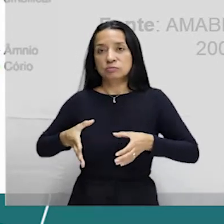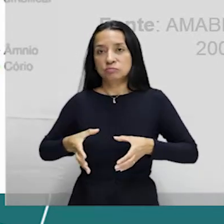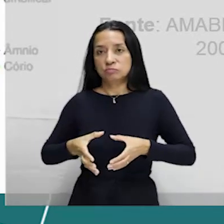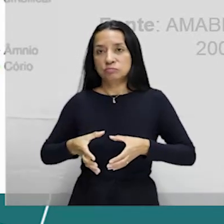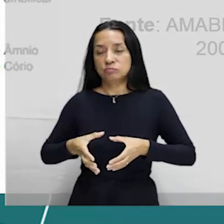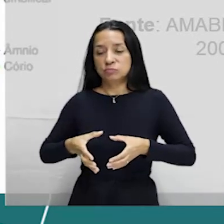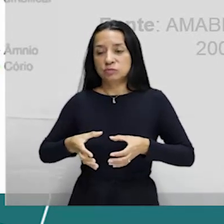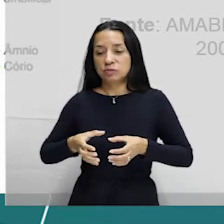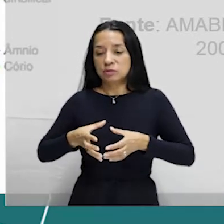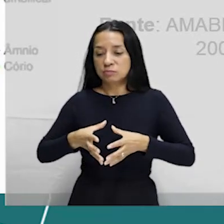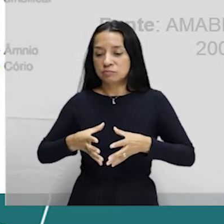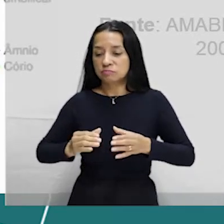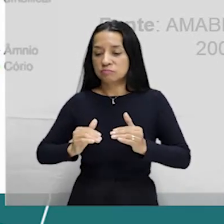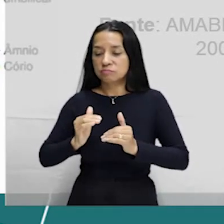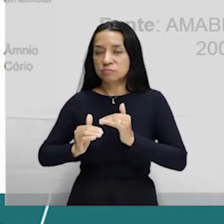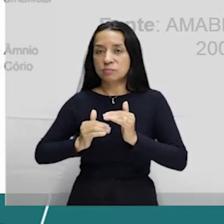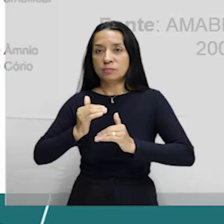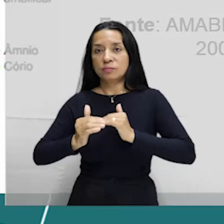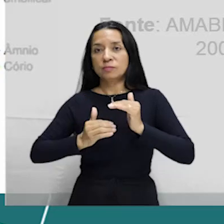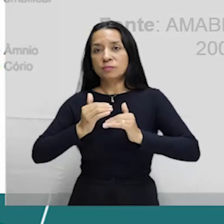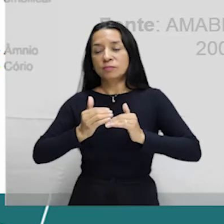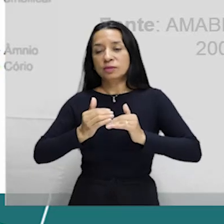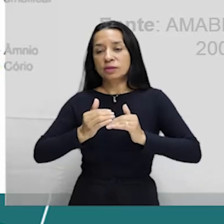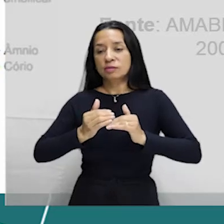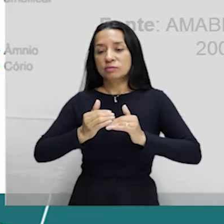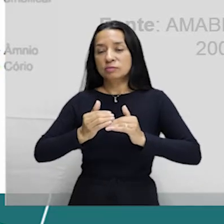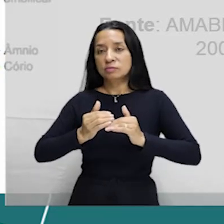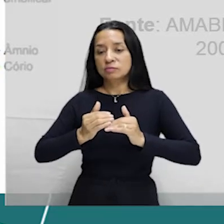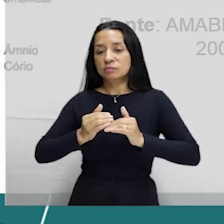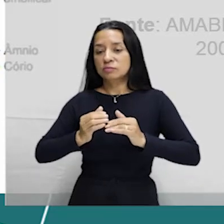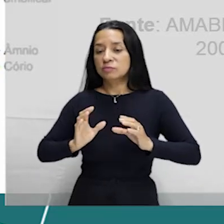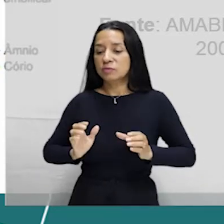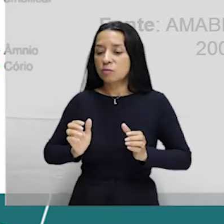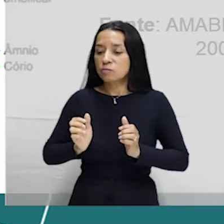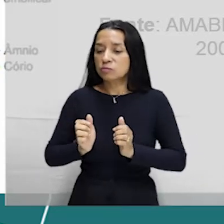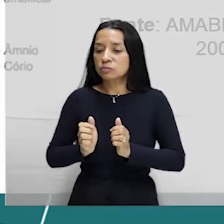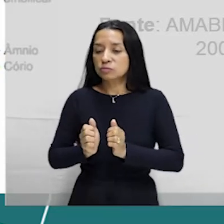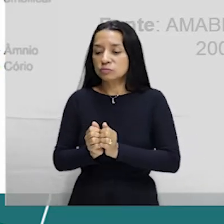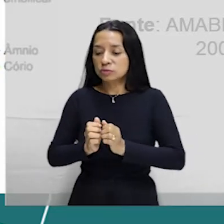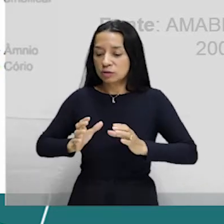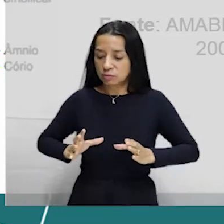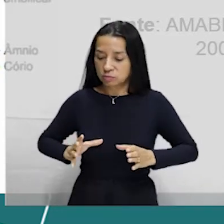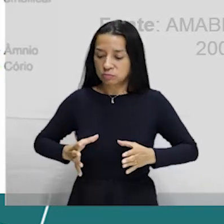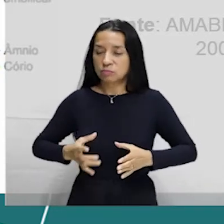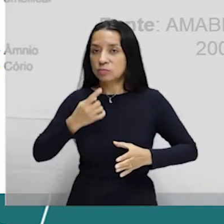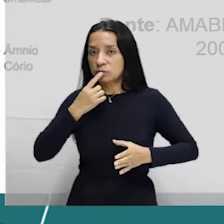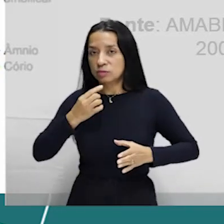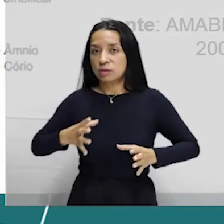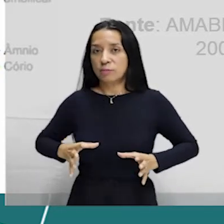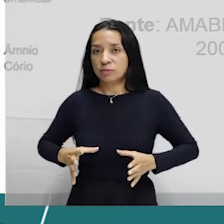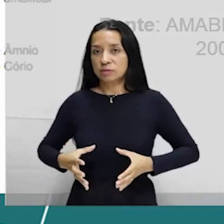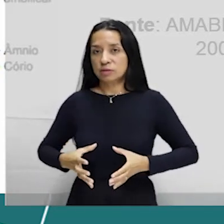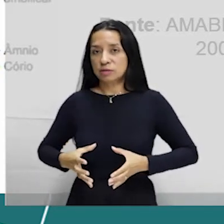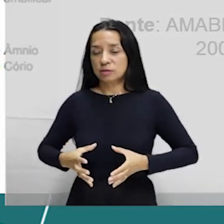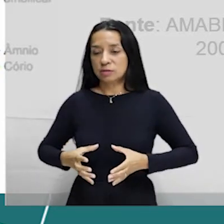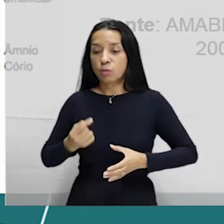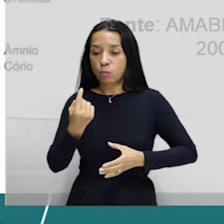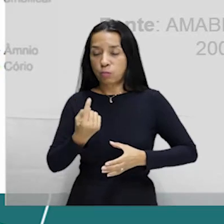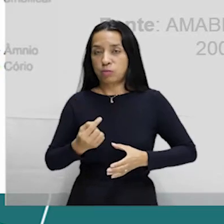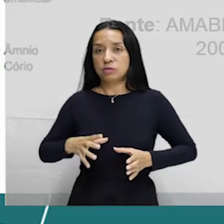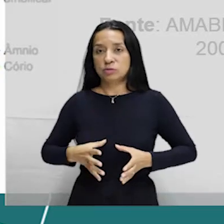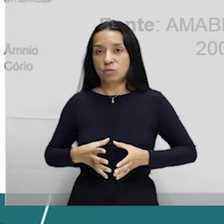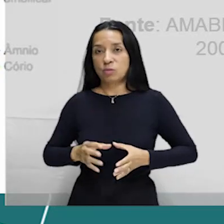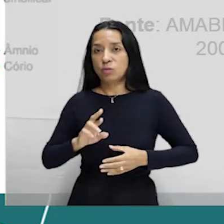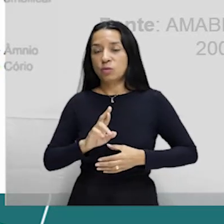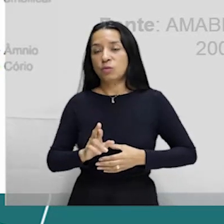estiverem crescendo, eles vão compartilhar a mesma placenta, tá? Então, nesse caso aqui é quando os